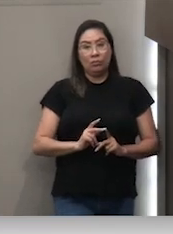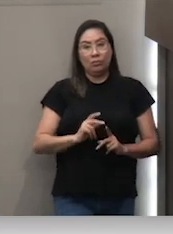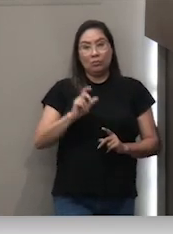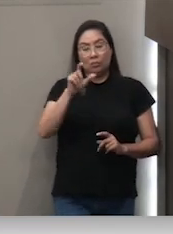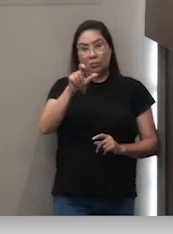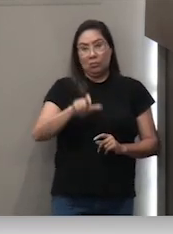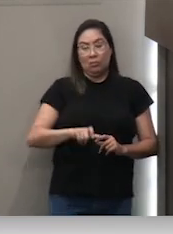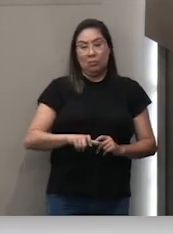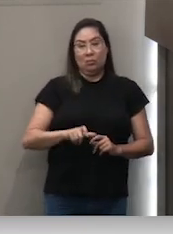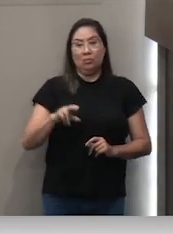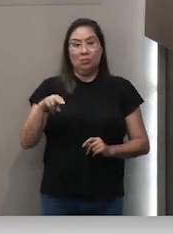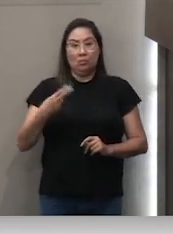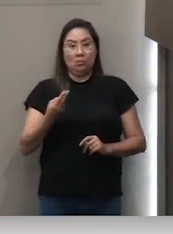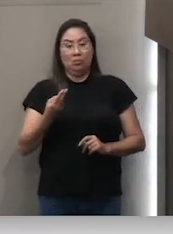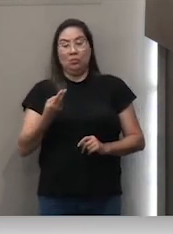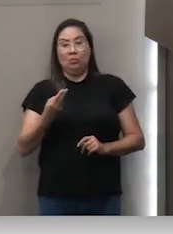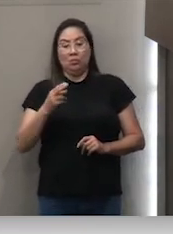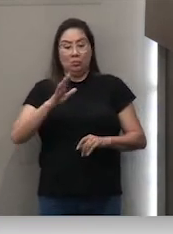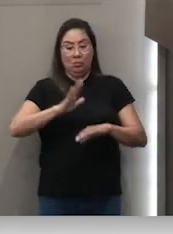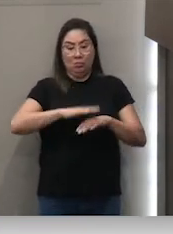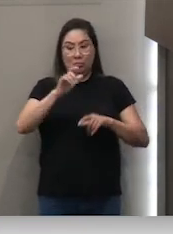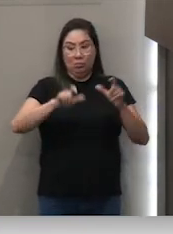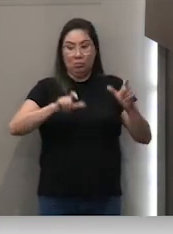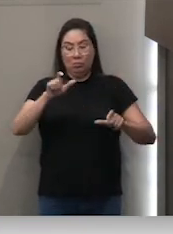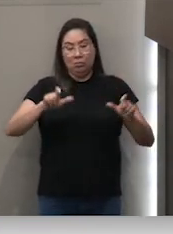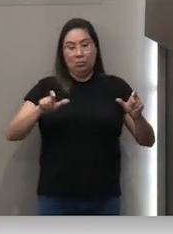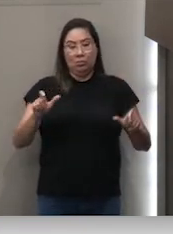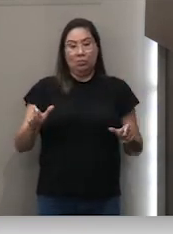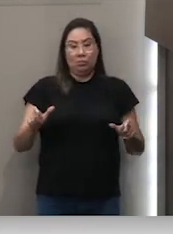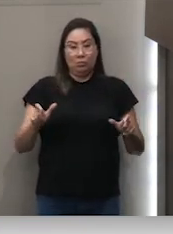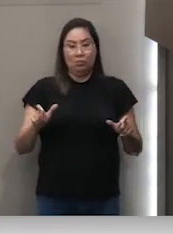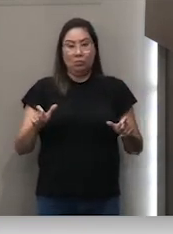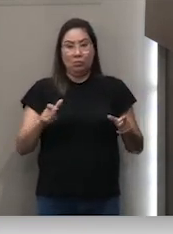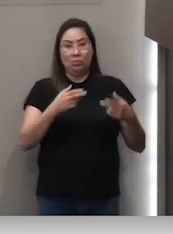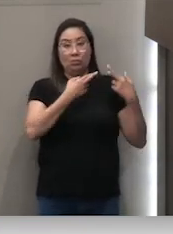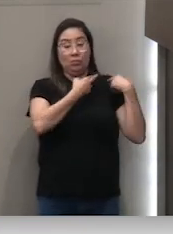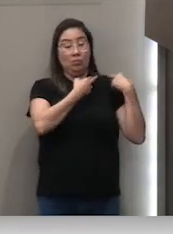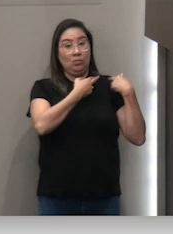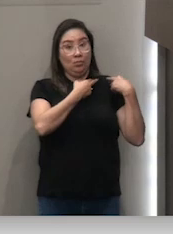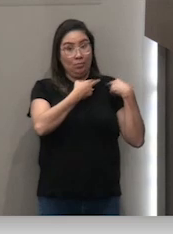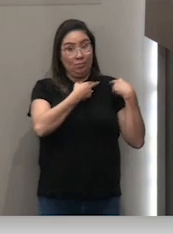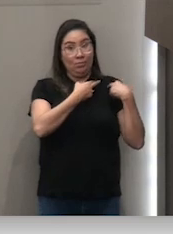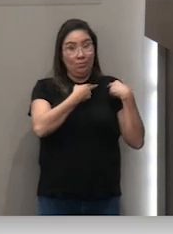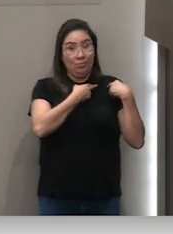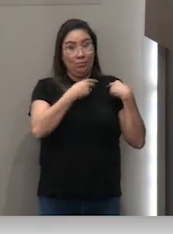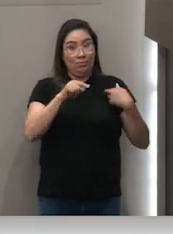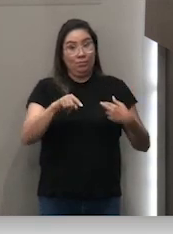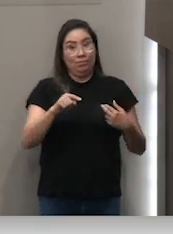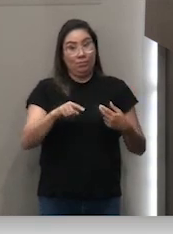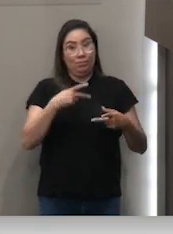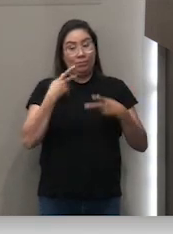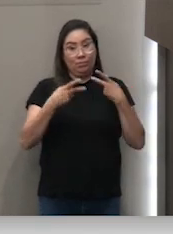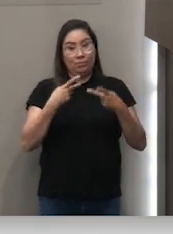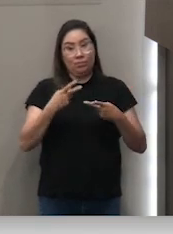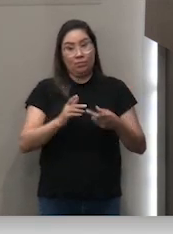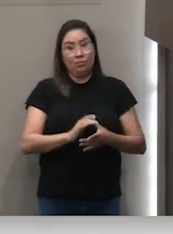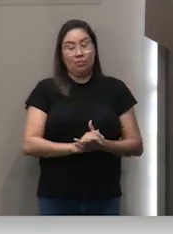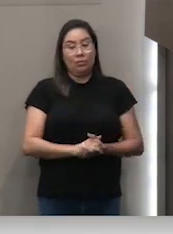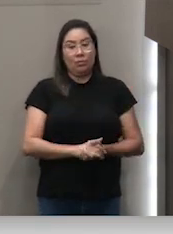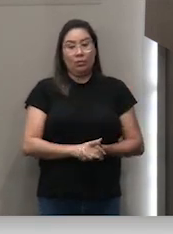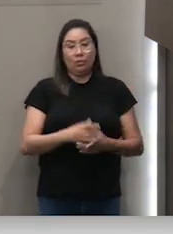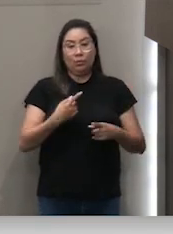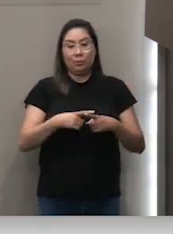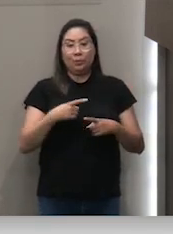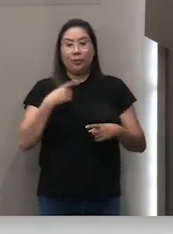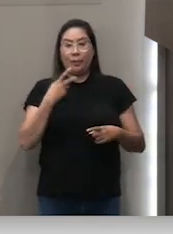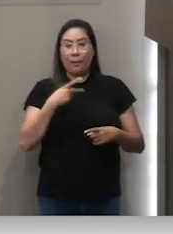quem foi a pessoa ou as pessoas que foram ou que causaram isso que estão falando. Porque nós